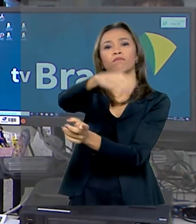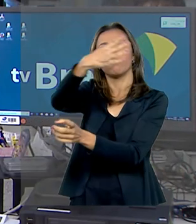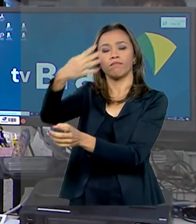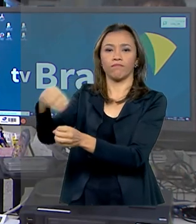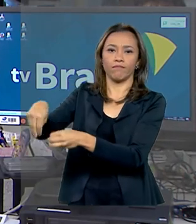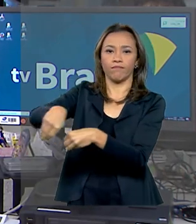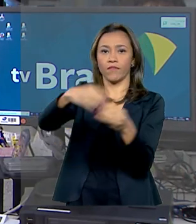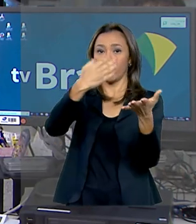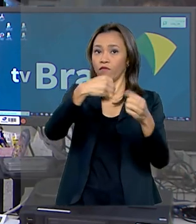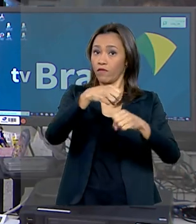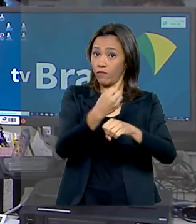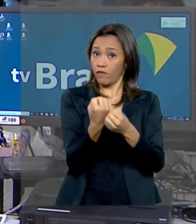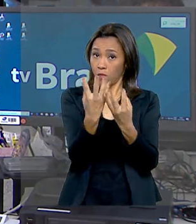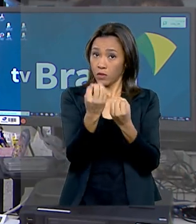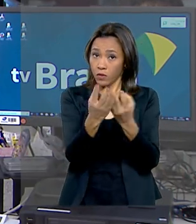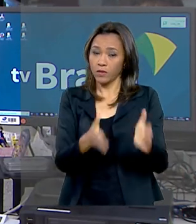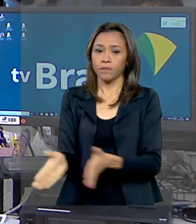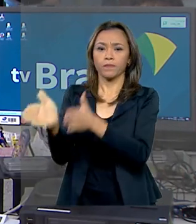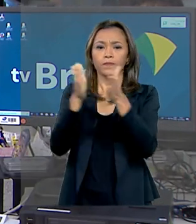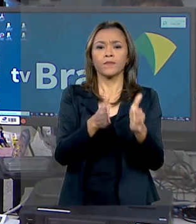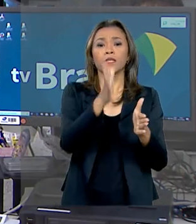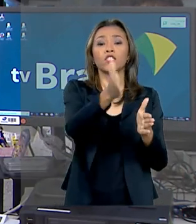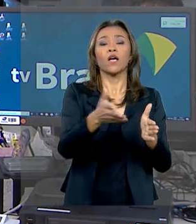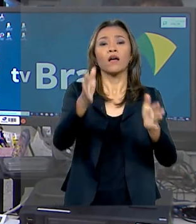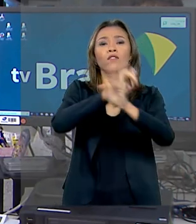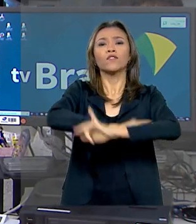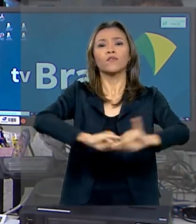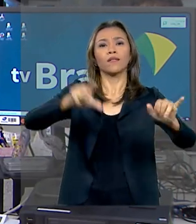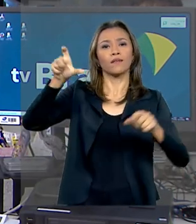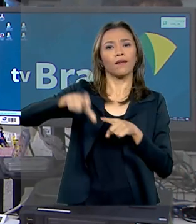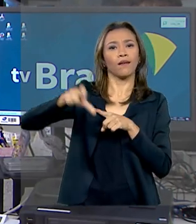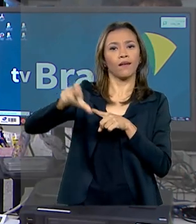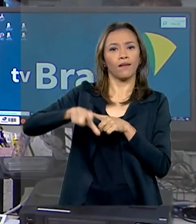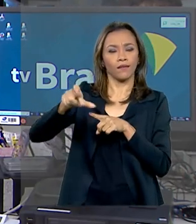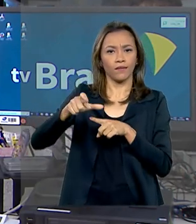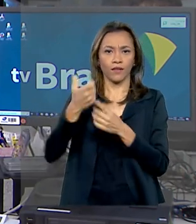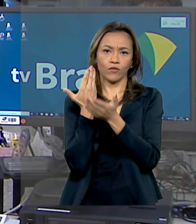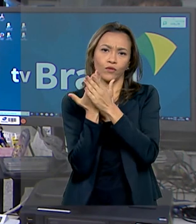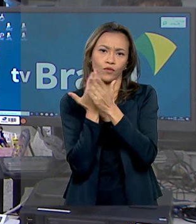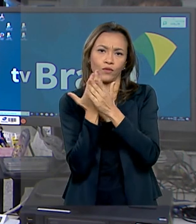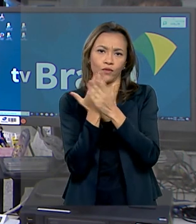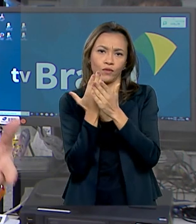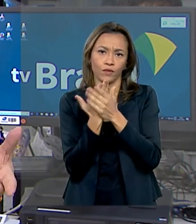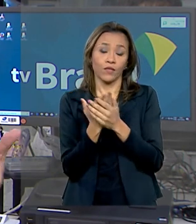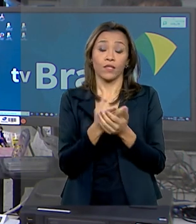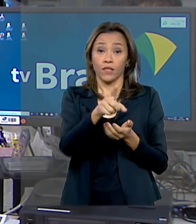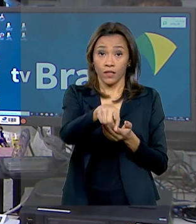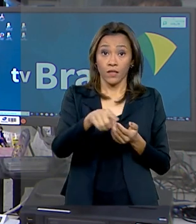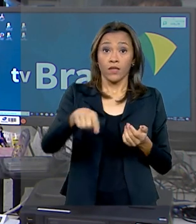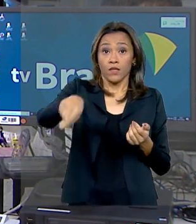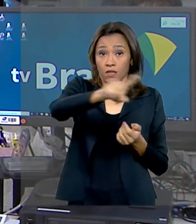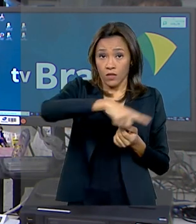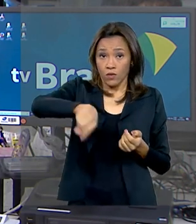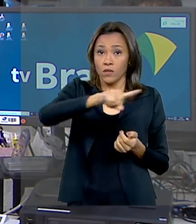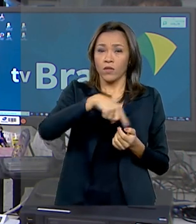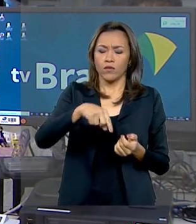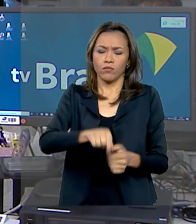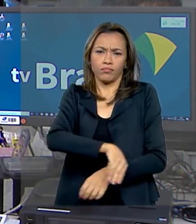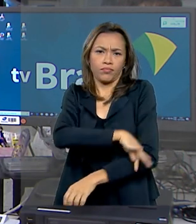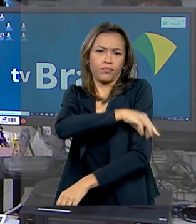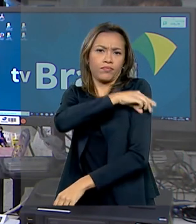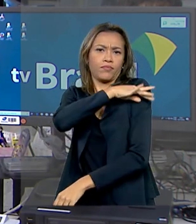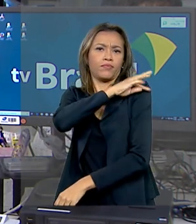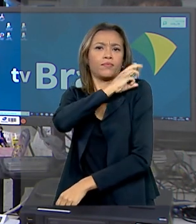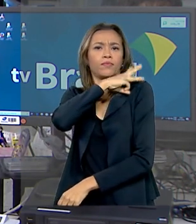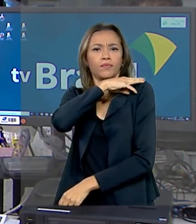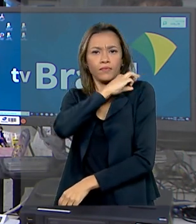Foi lançada a carteira de estudante digital. 57 milhões de alunos da educação básica ao ensino superior devem